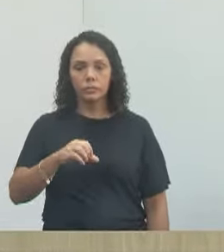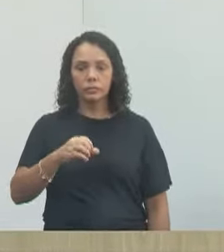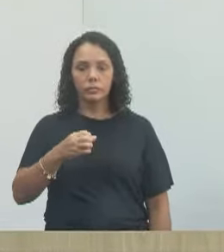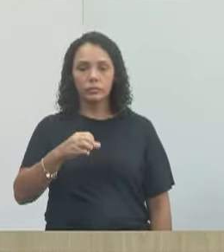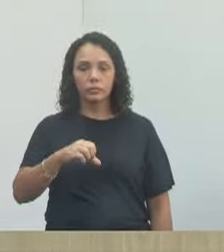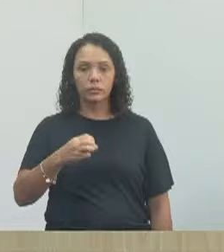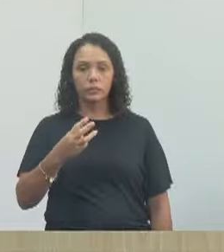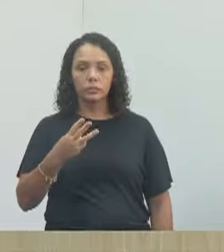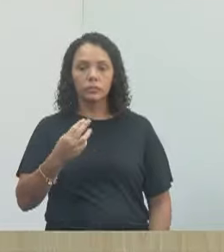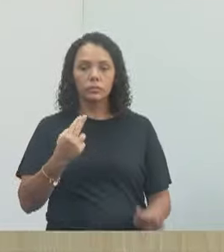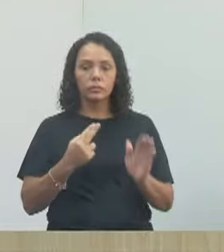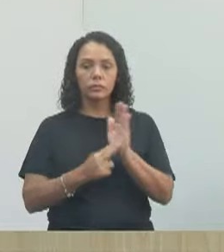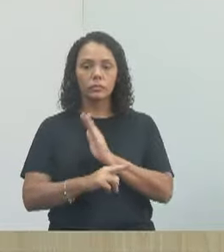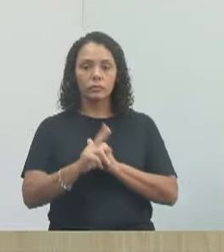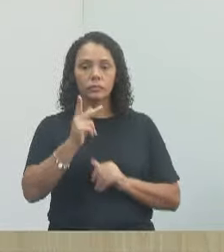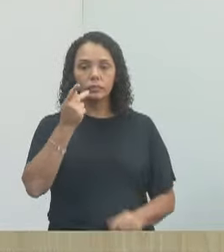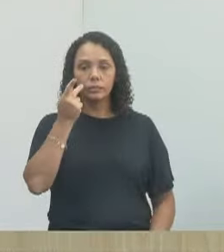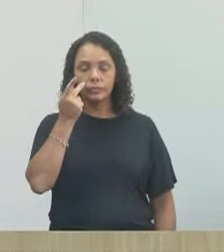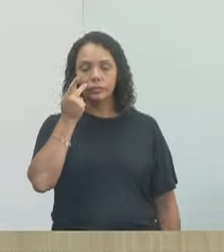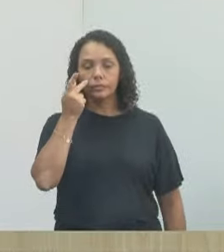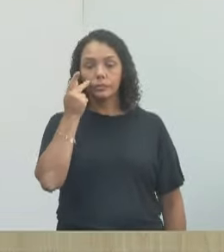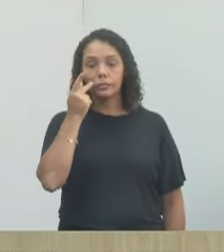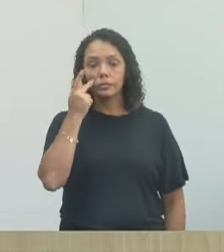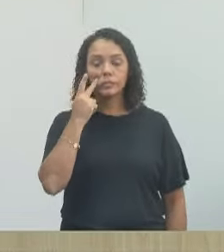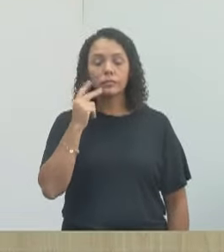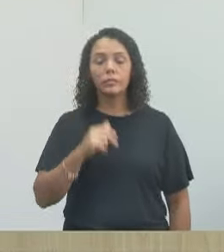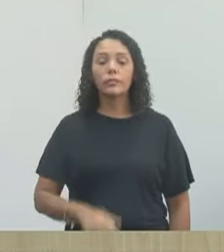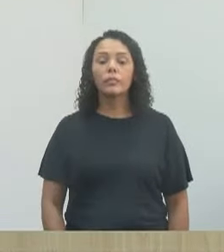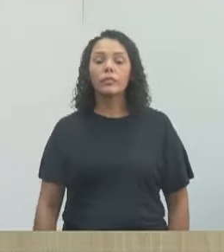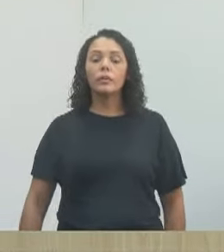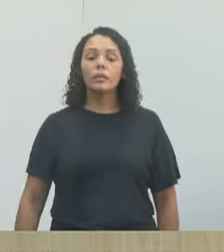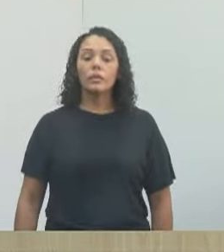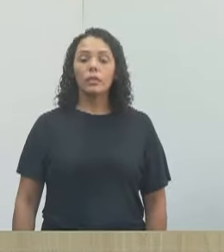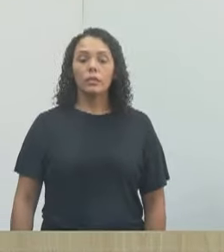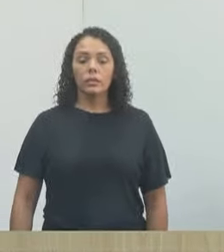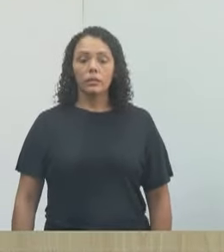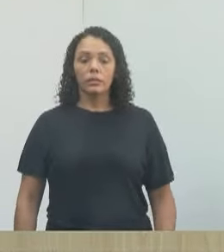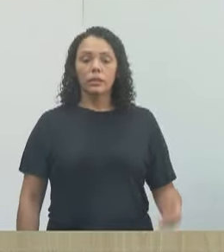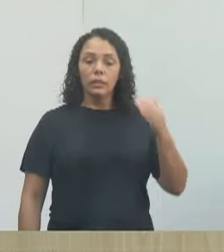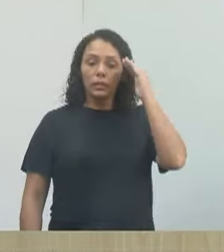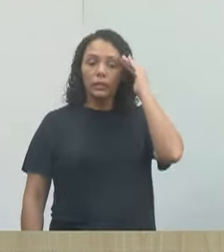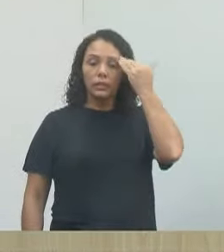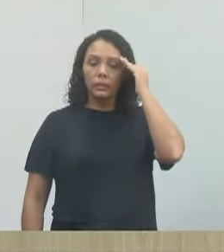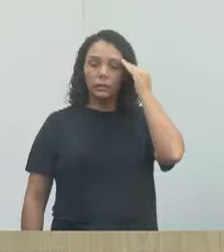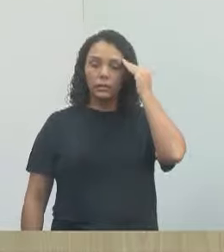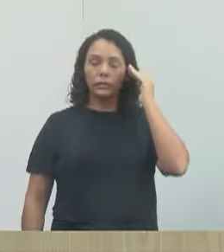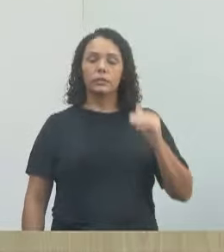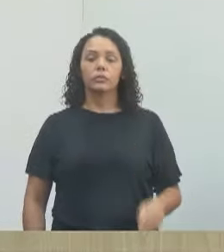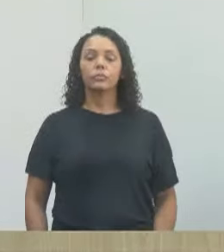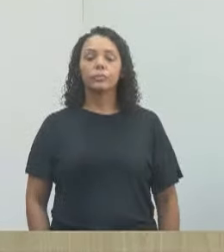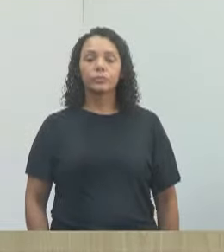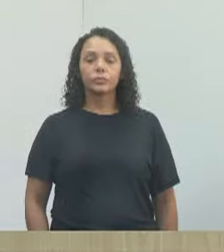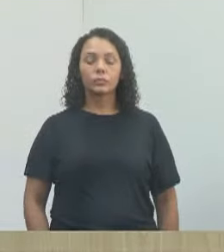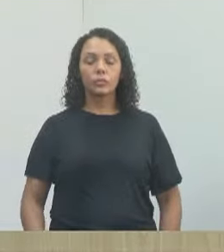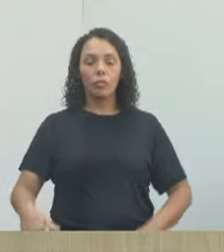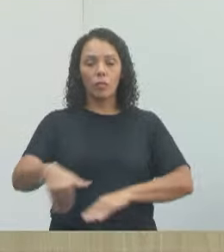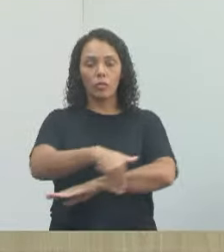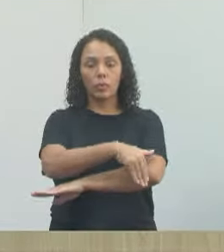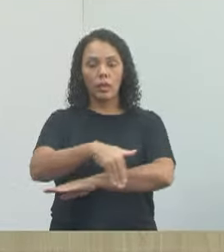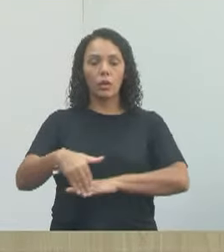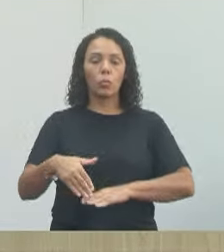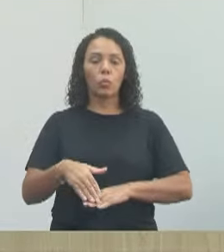dos condutores consider do tro lento e intenso na região do cruzamento da Avenida